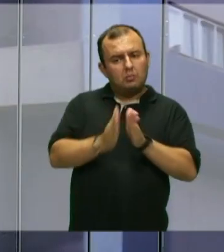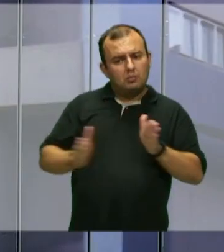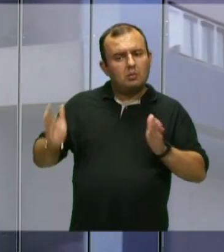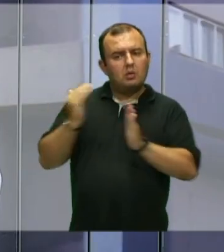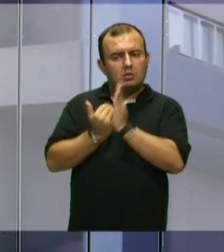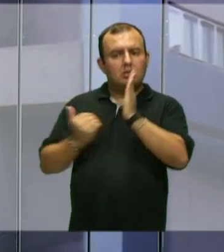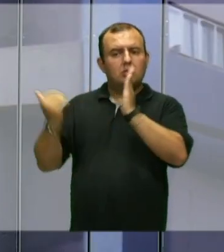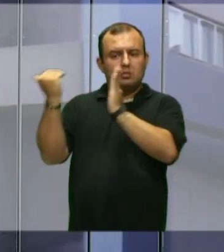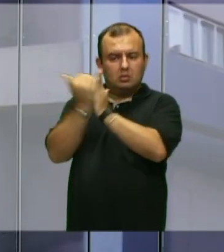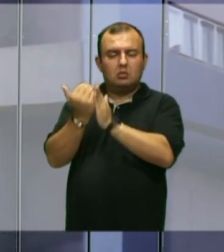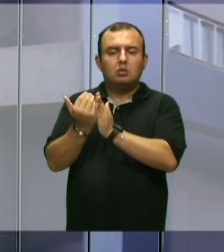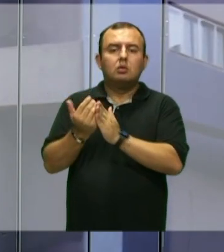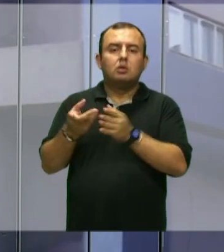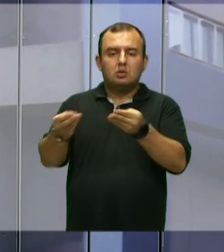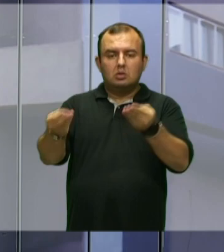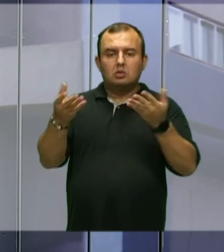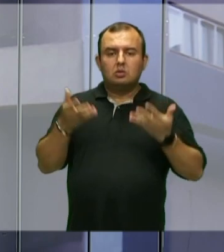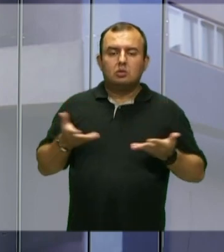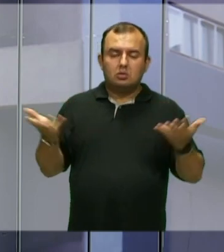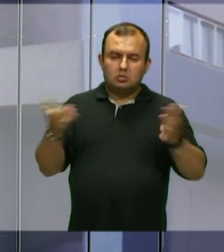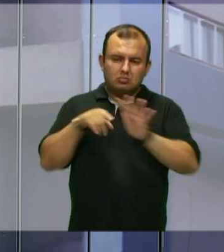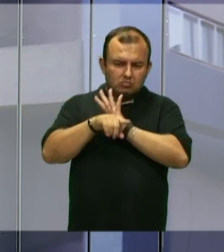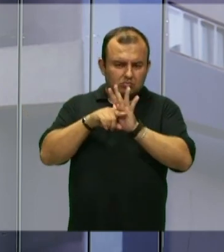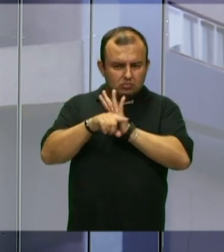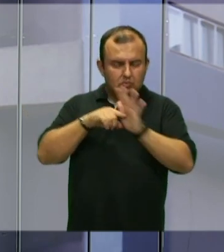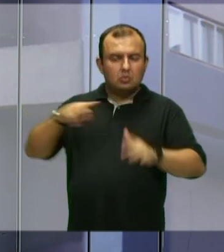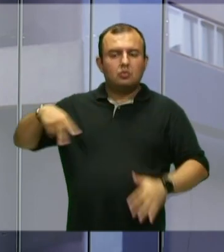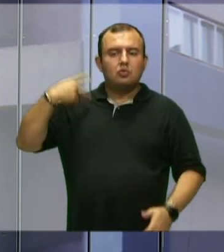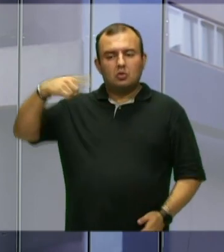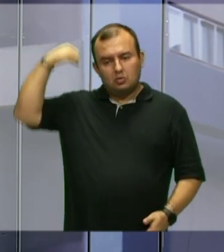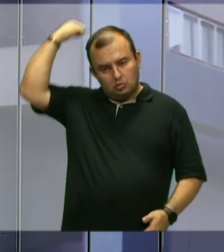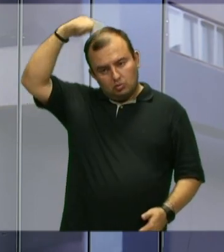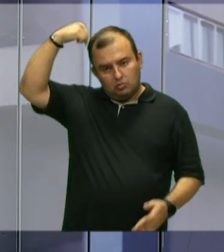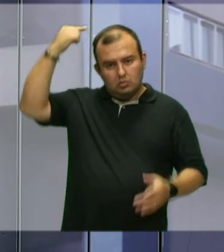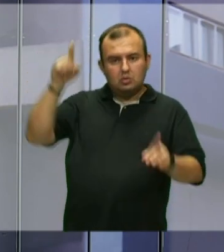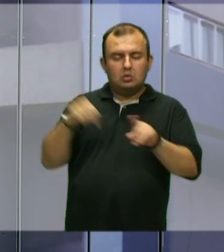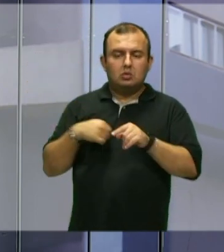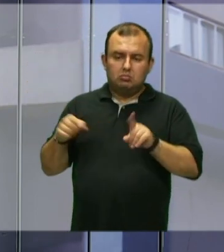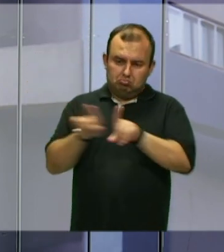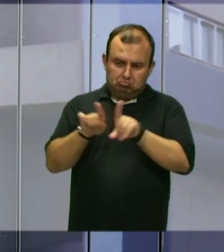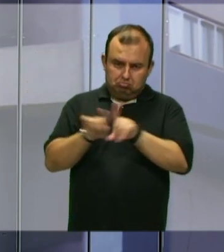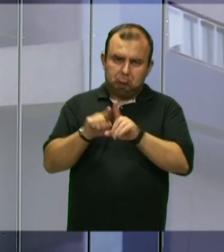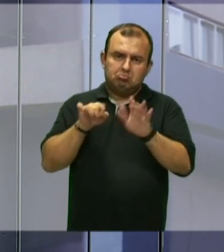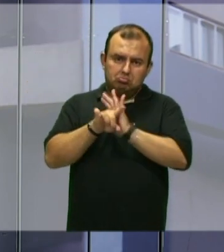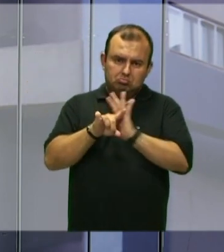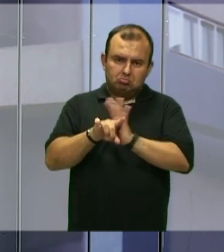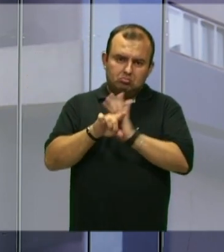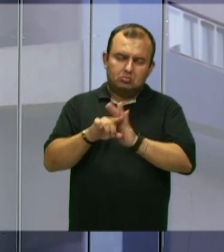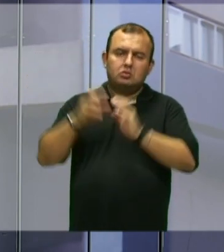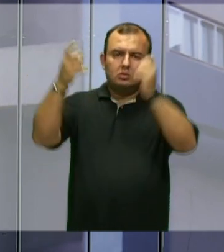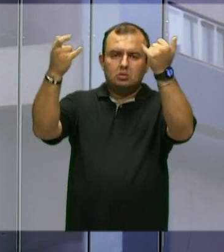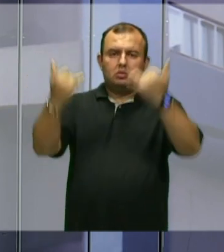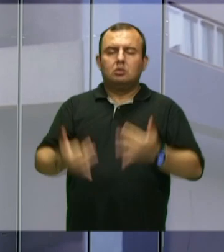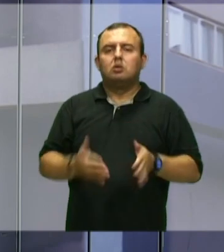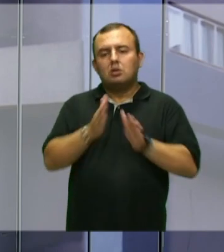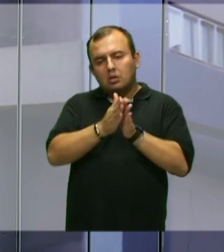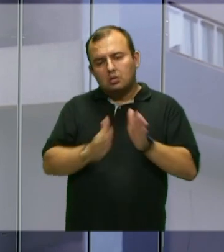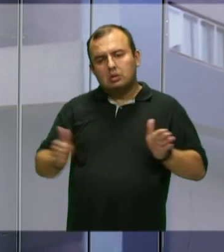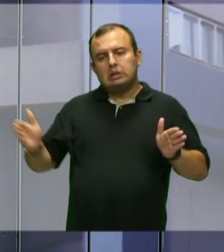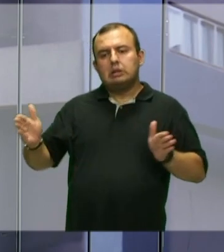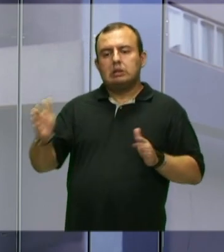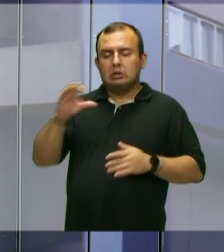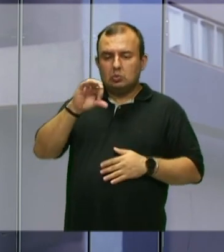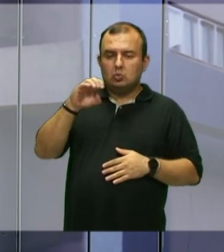E essa demanda chegou até o nosso gabinete, a gente analisou, o vereador Paulinho, o vereador Douglas, e a gente acabou, então, dilatando esse prazo, que